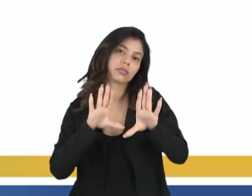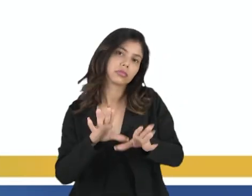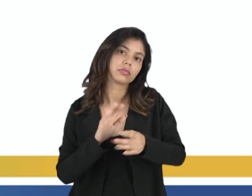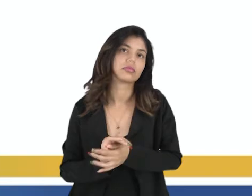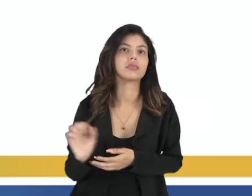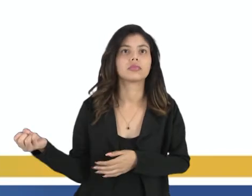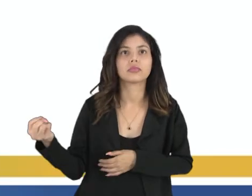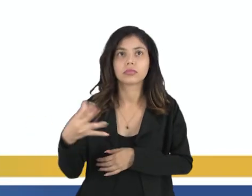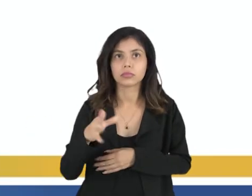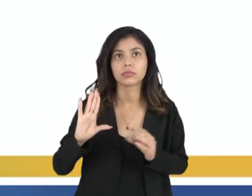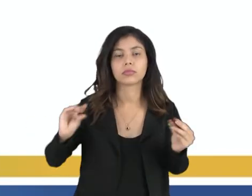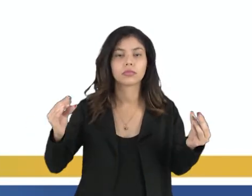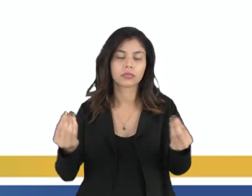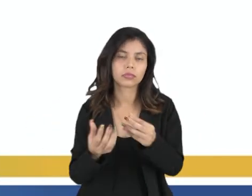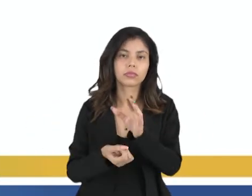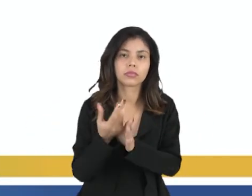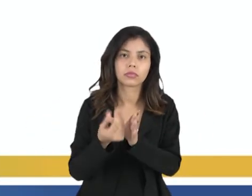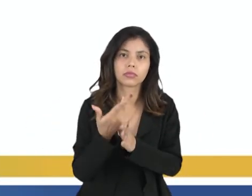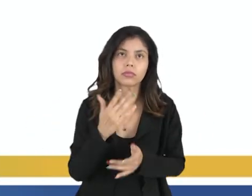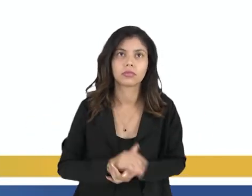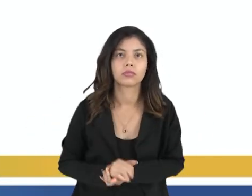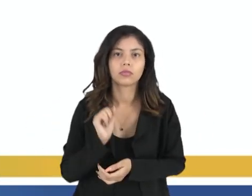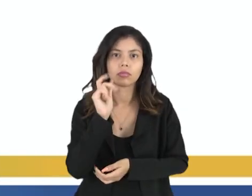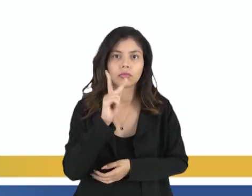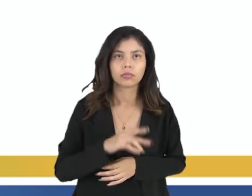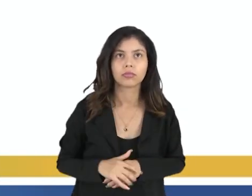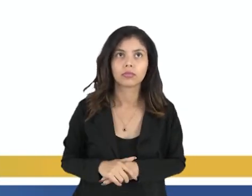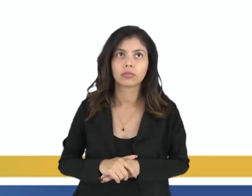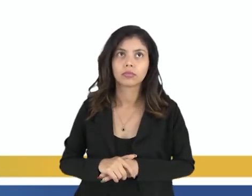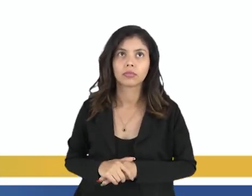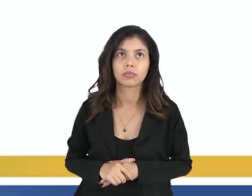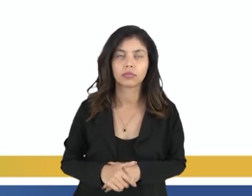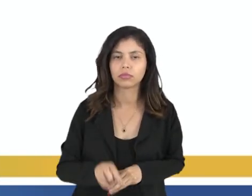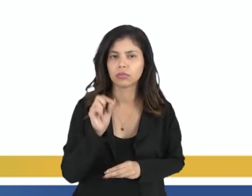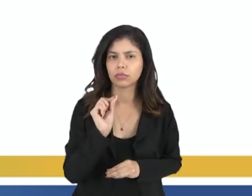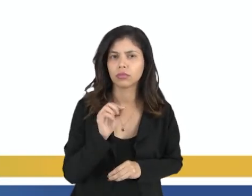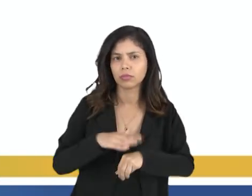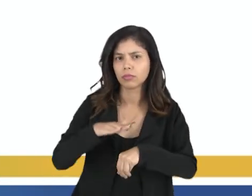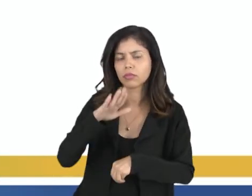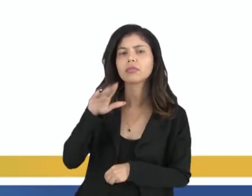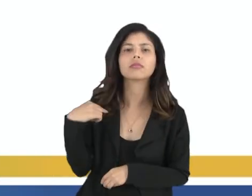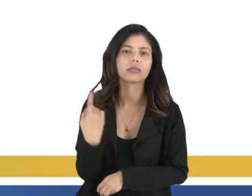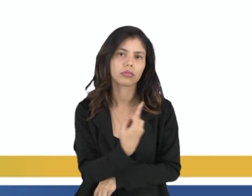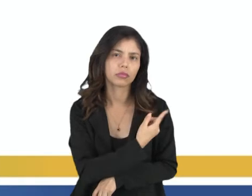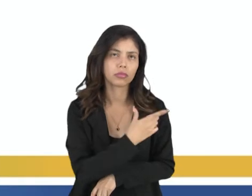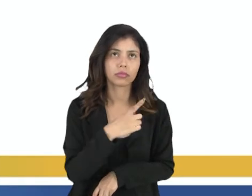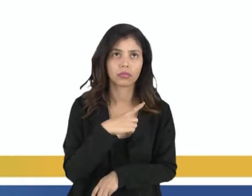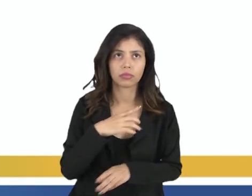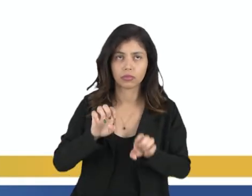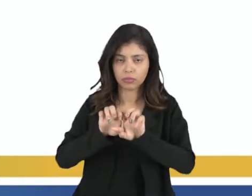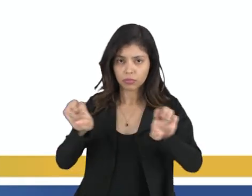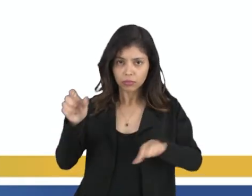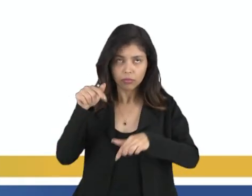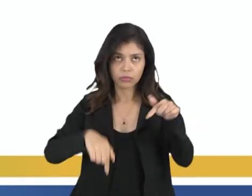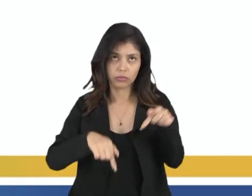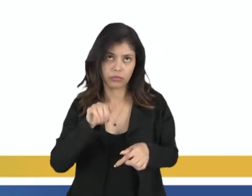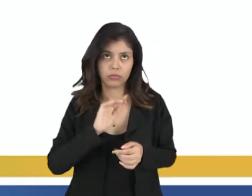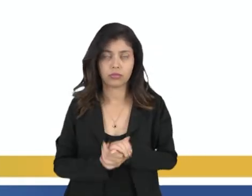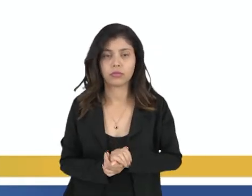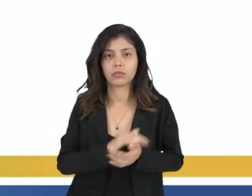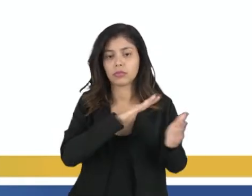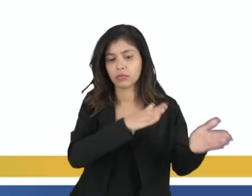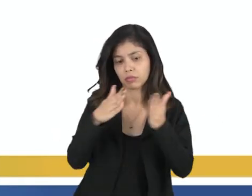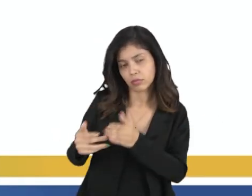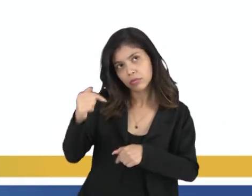as novas substâncias produzidas, ok? O que mais que nós temos em uma equação química? Nós temos a